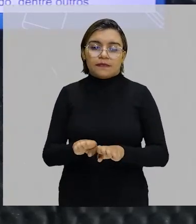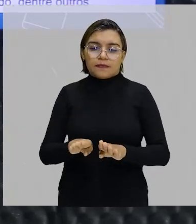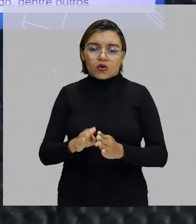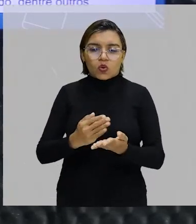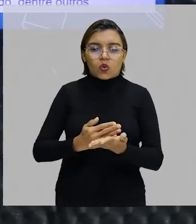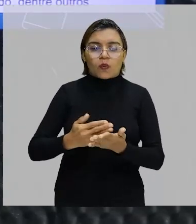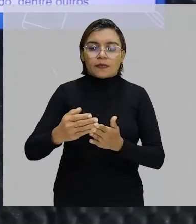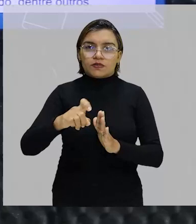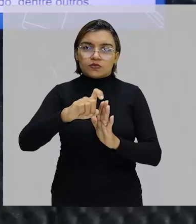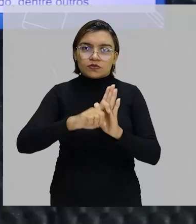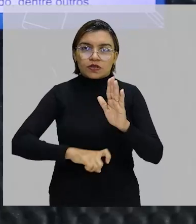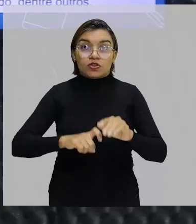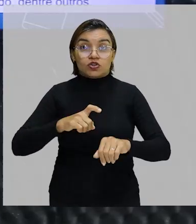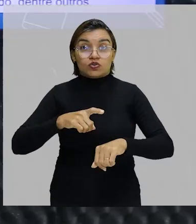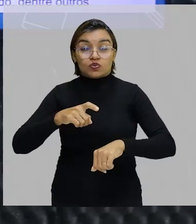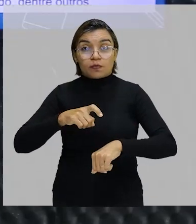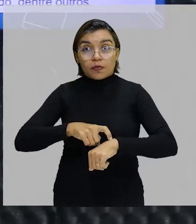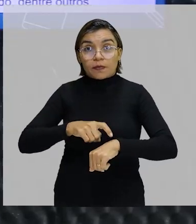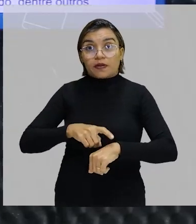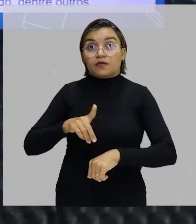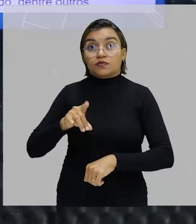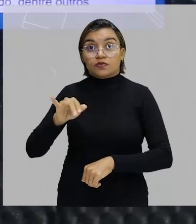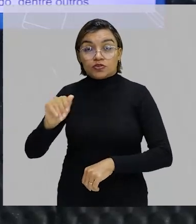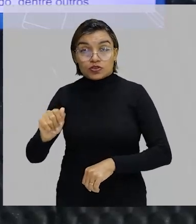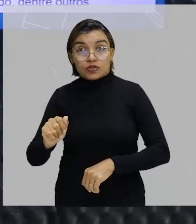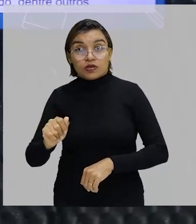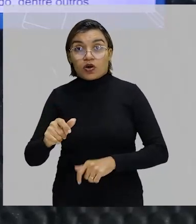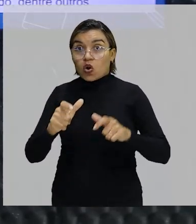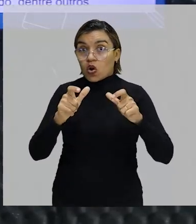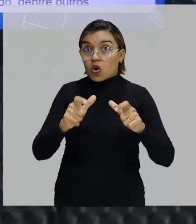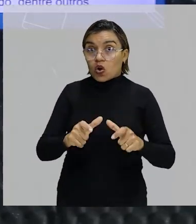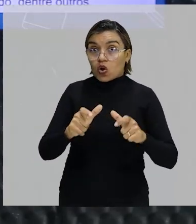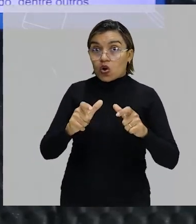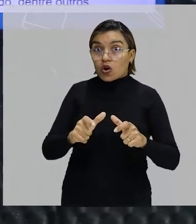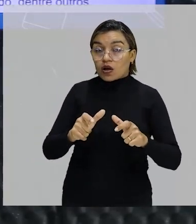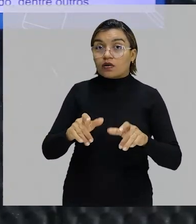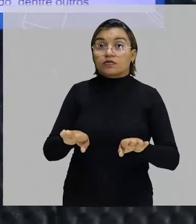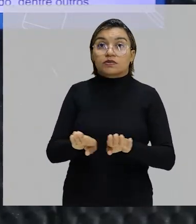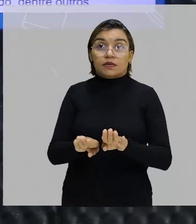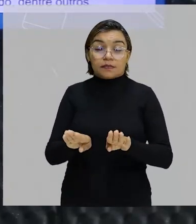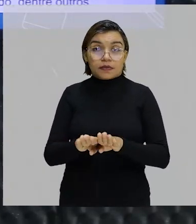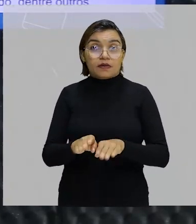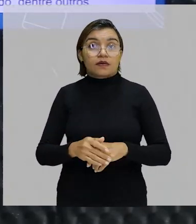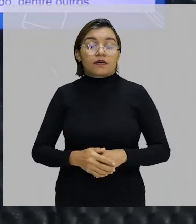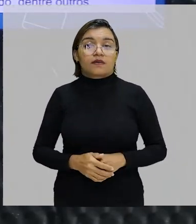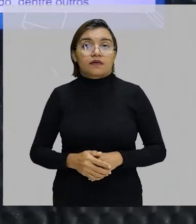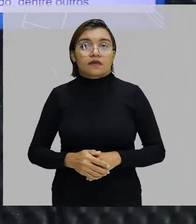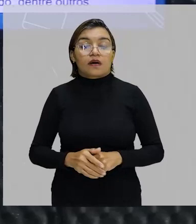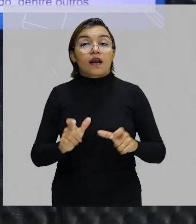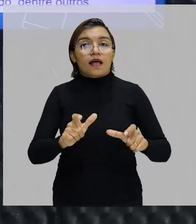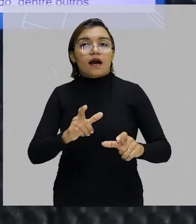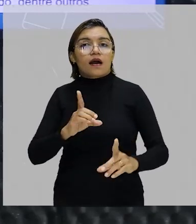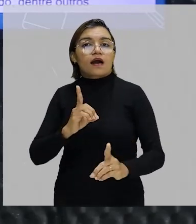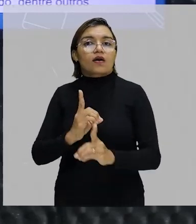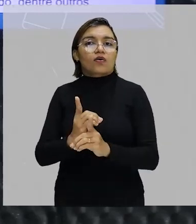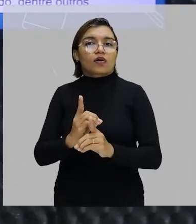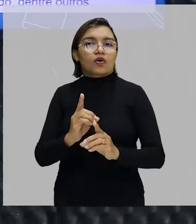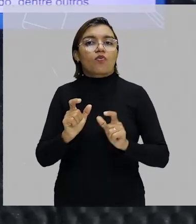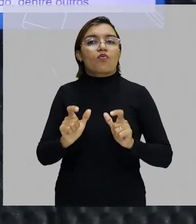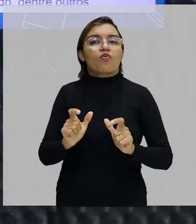texto a data, a hora, o local, não pode esquecer da hora, e onde o encontro ocorreu, tá